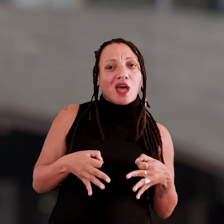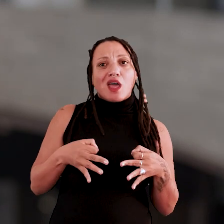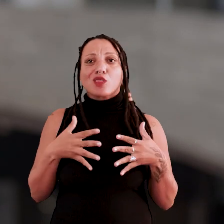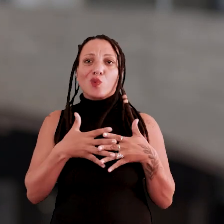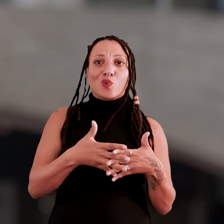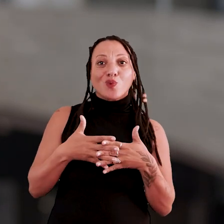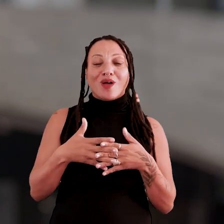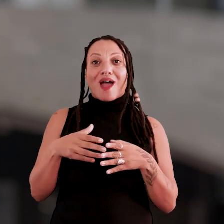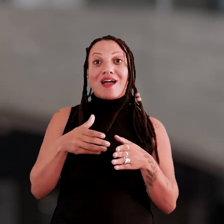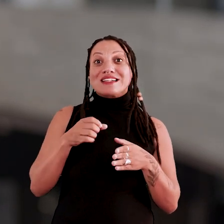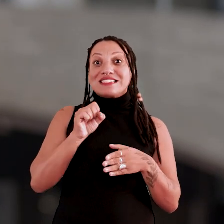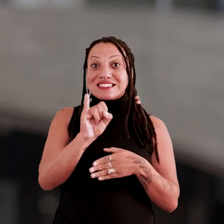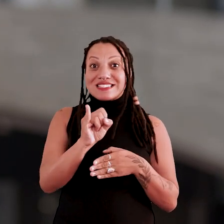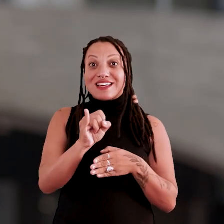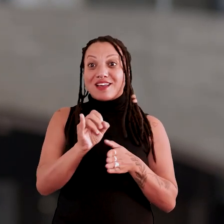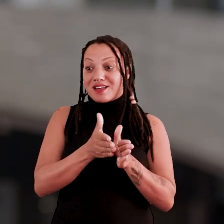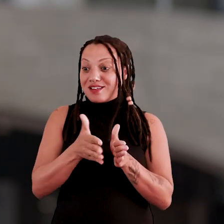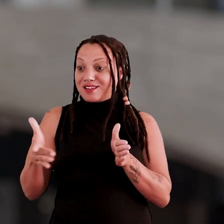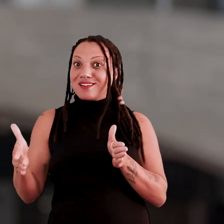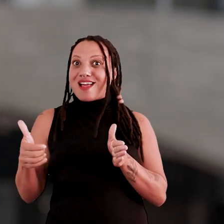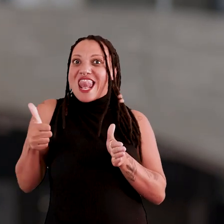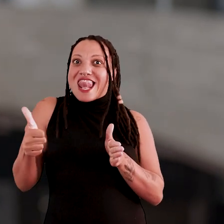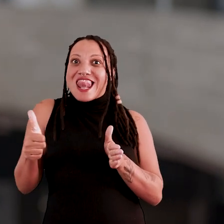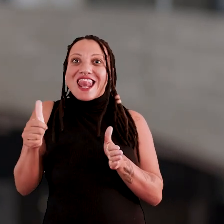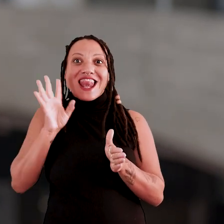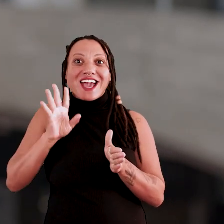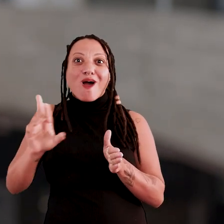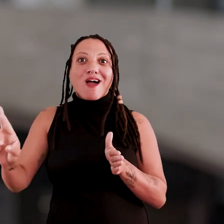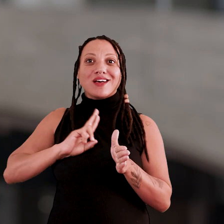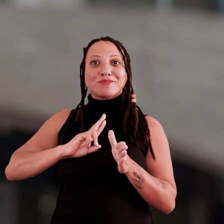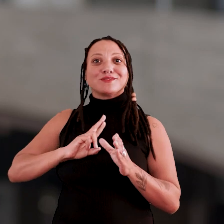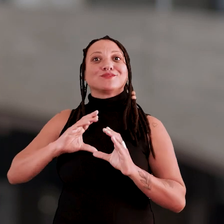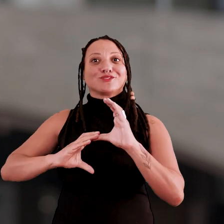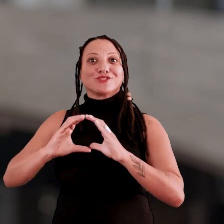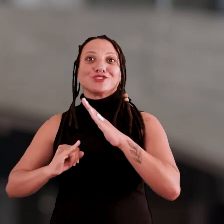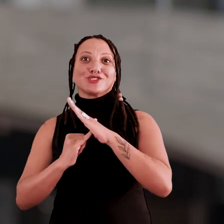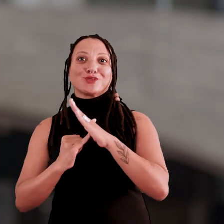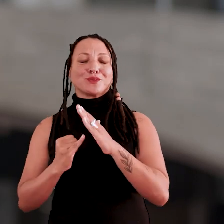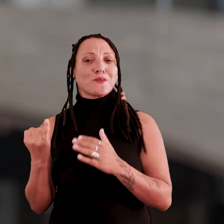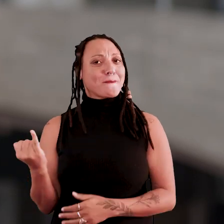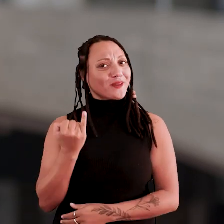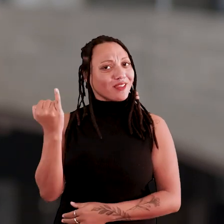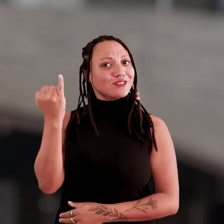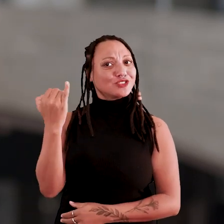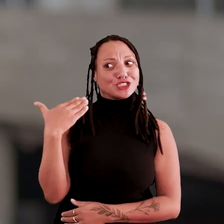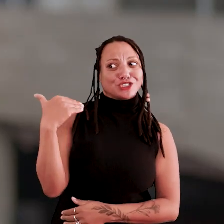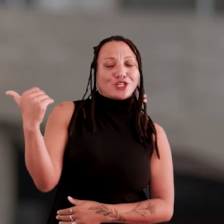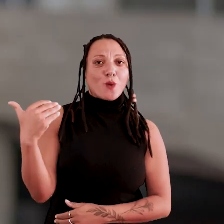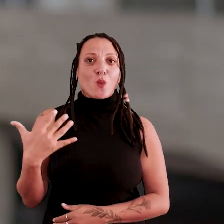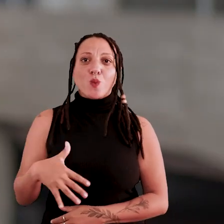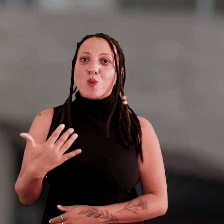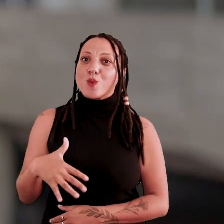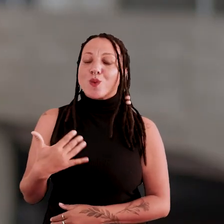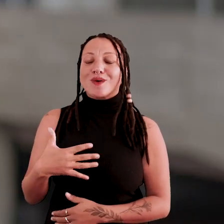crenças. Então, estou me sentindo muito honrado, muito agradecido e muito, muito grato por tudo o que eu